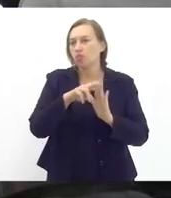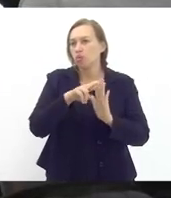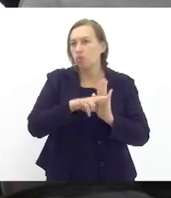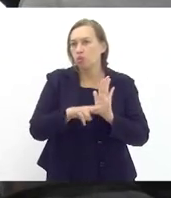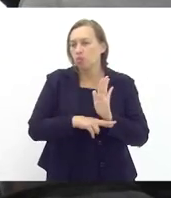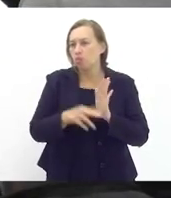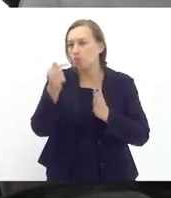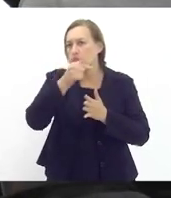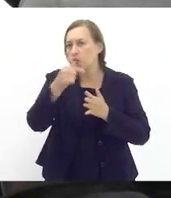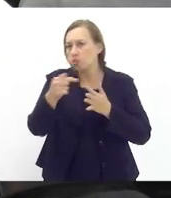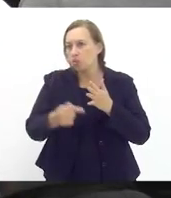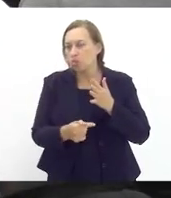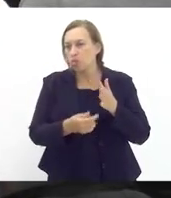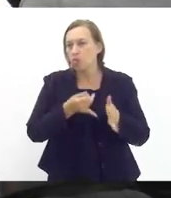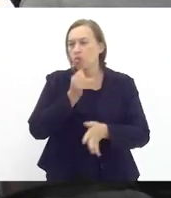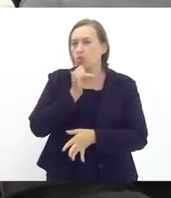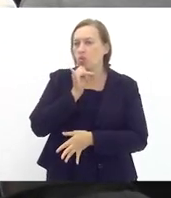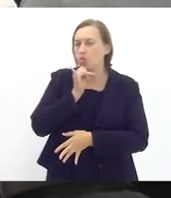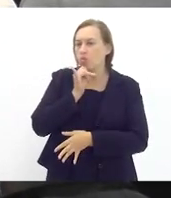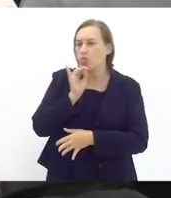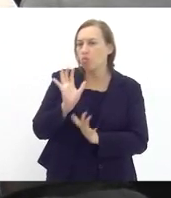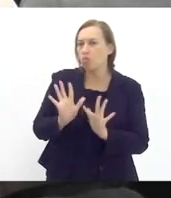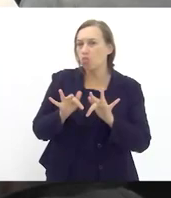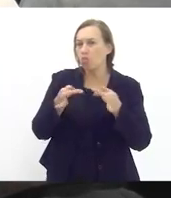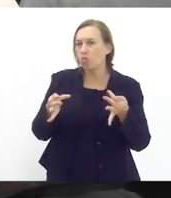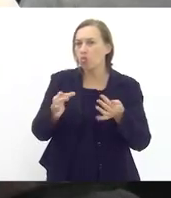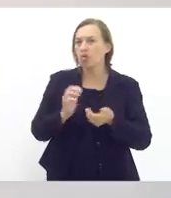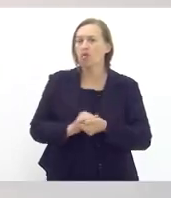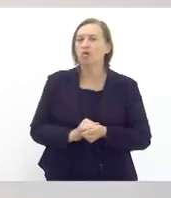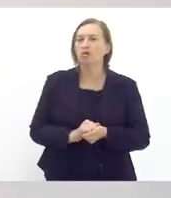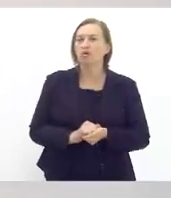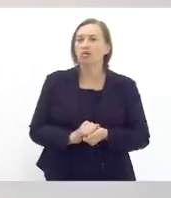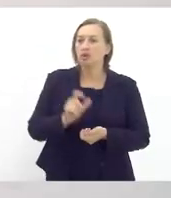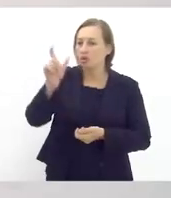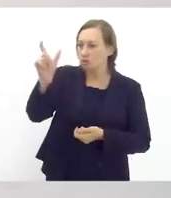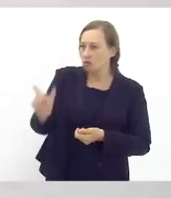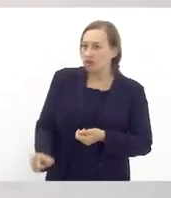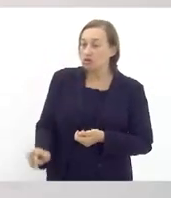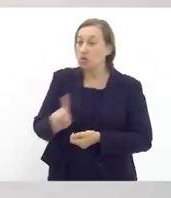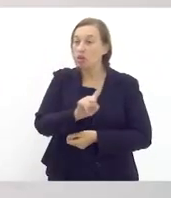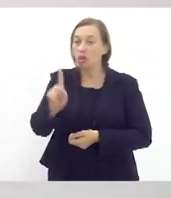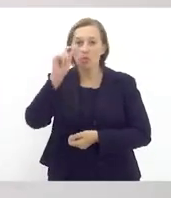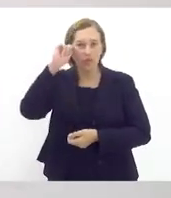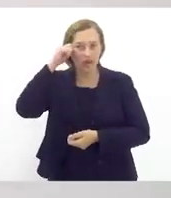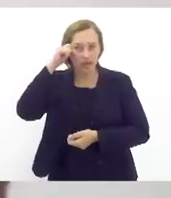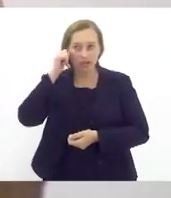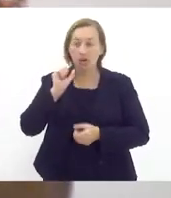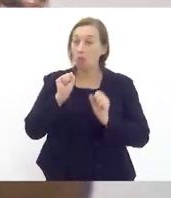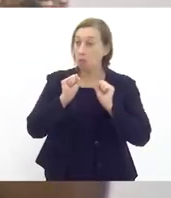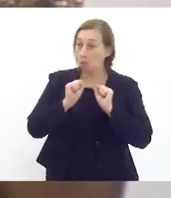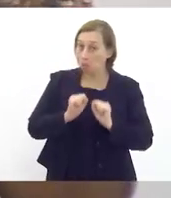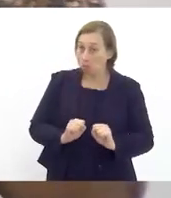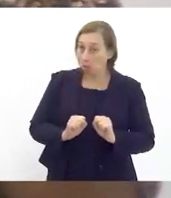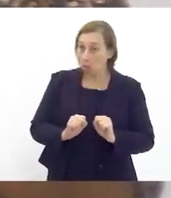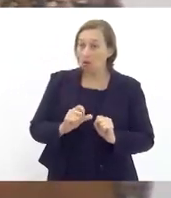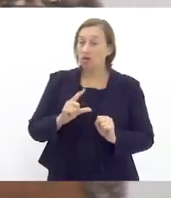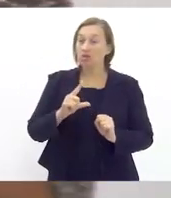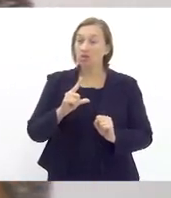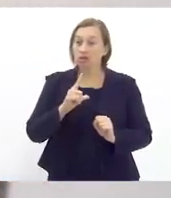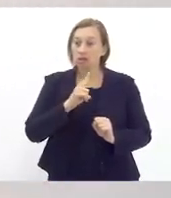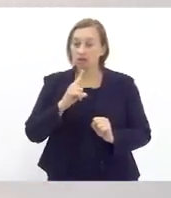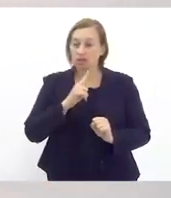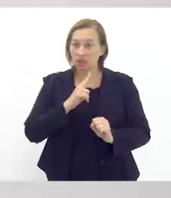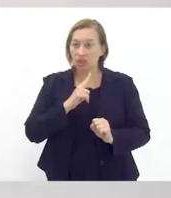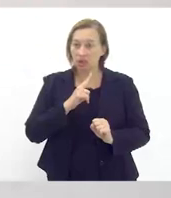eu vou dar aqui um exemplo simples uma pessoa não Negra pode ter uma pontuação